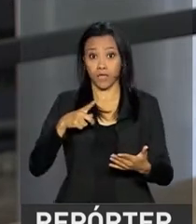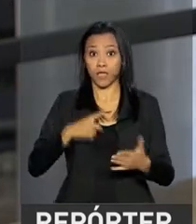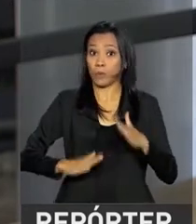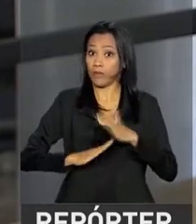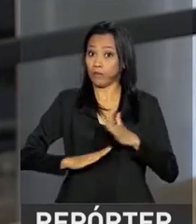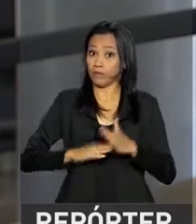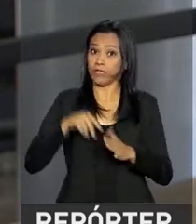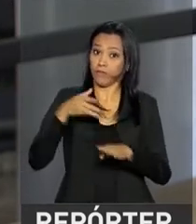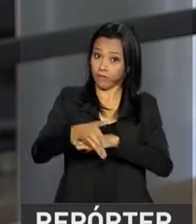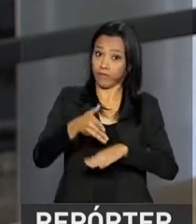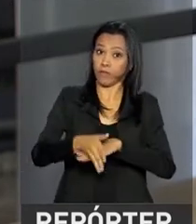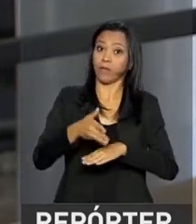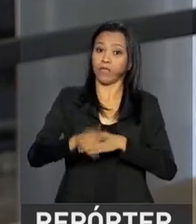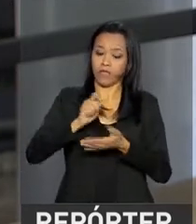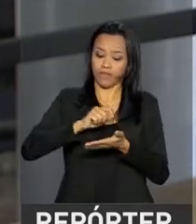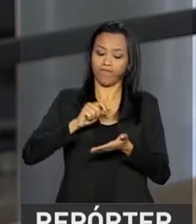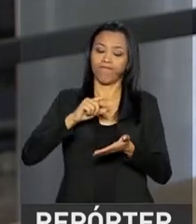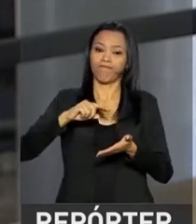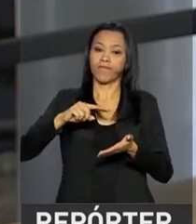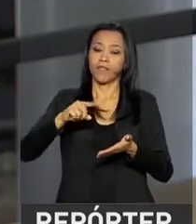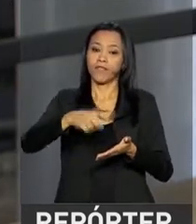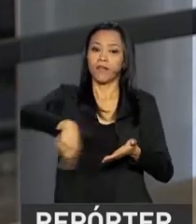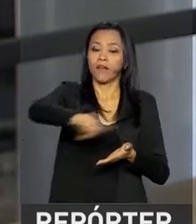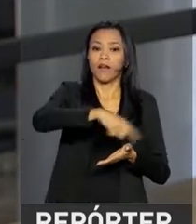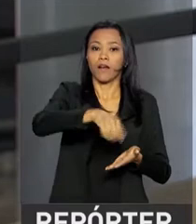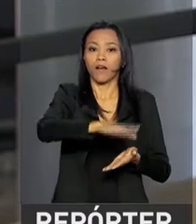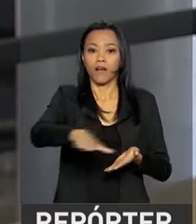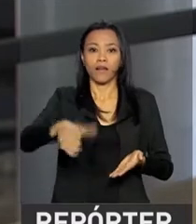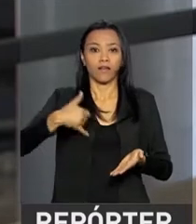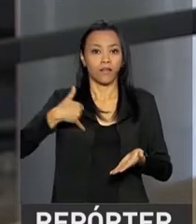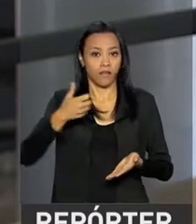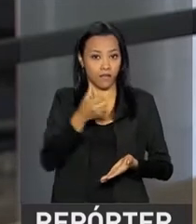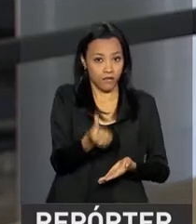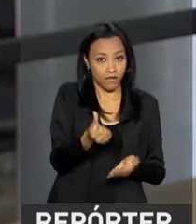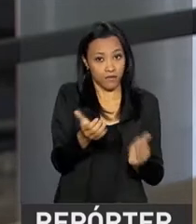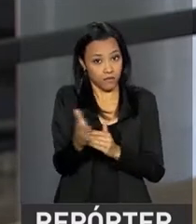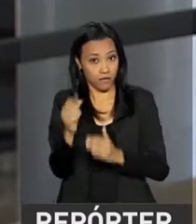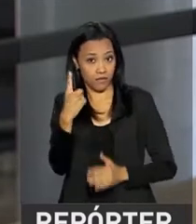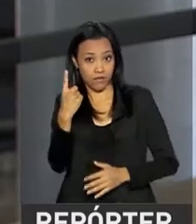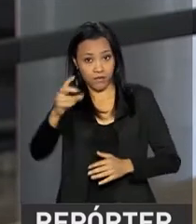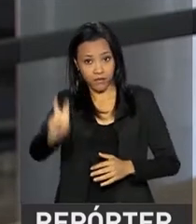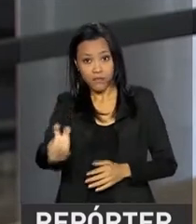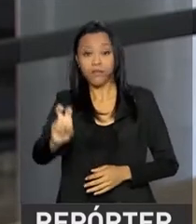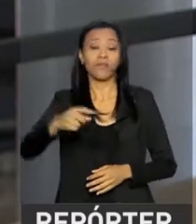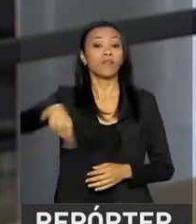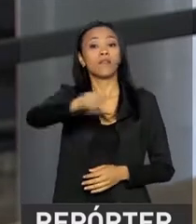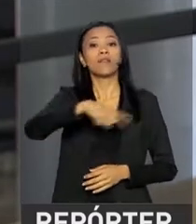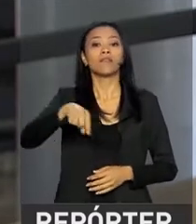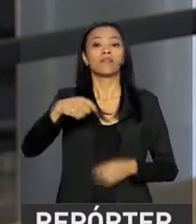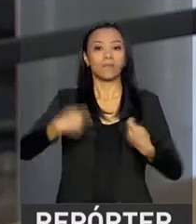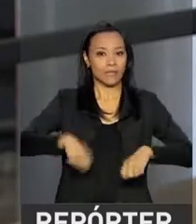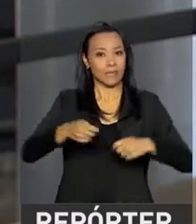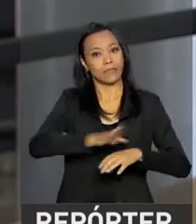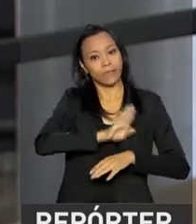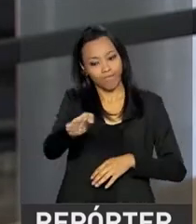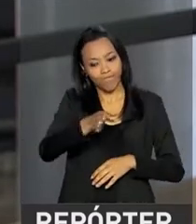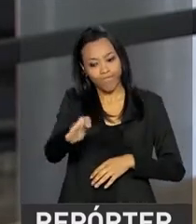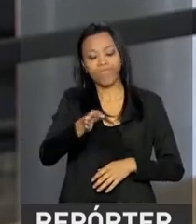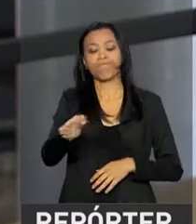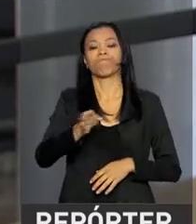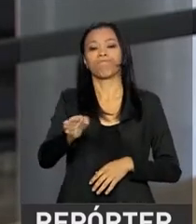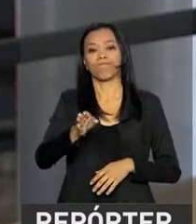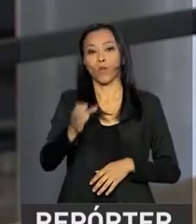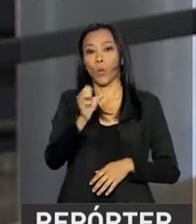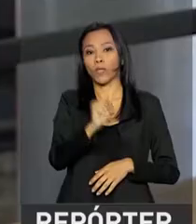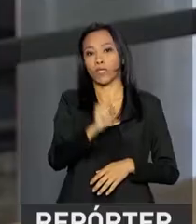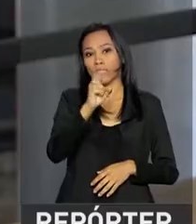cumprida estudantes com idades entre 6 e 15 anos precisam freqüentar no mínimo